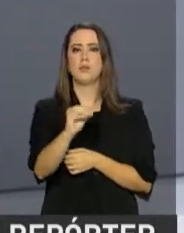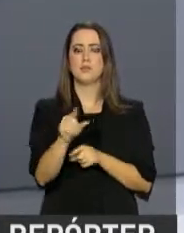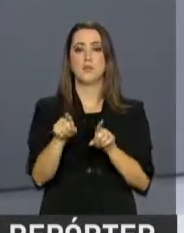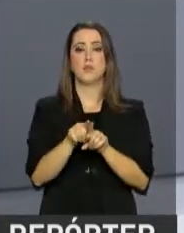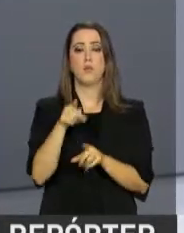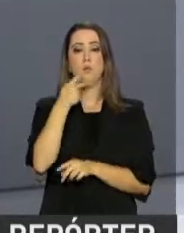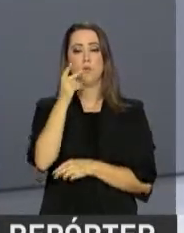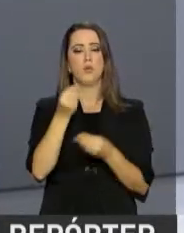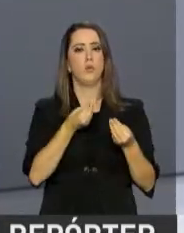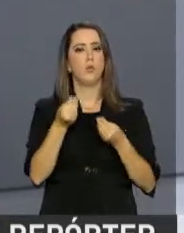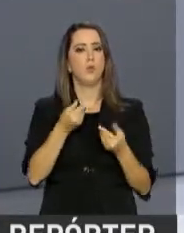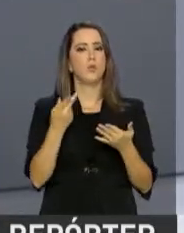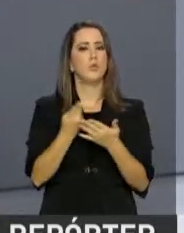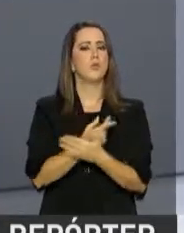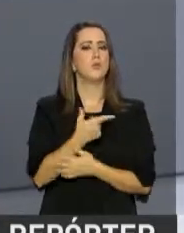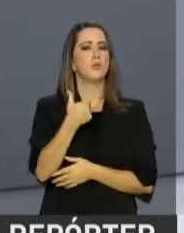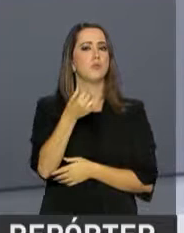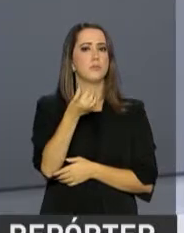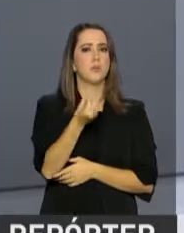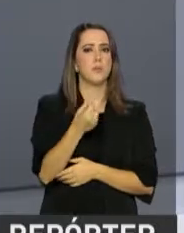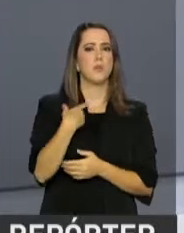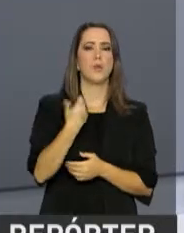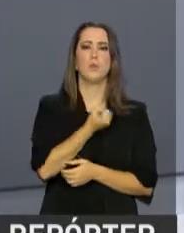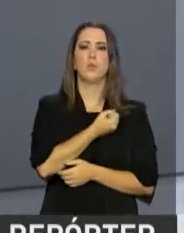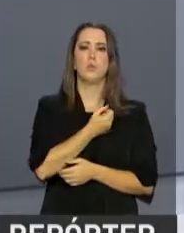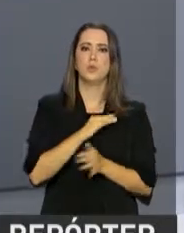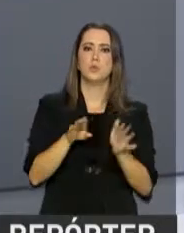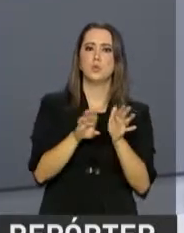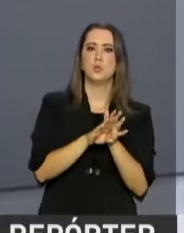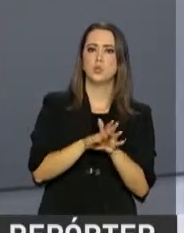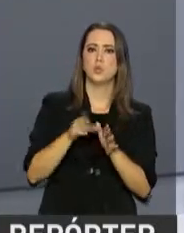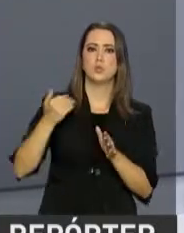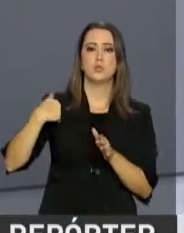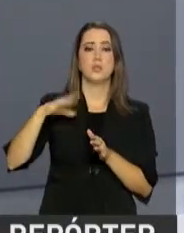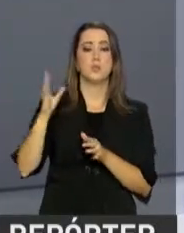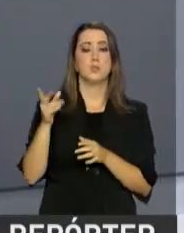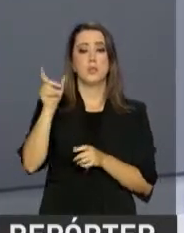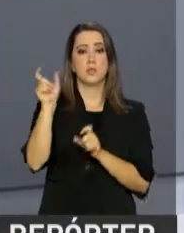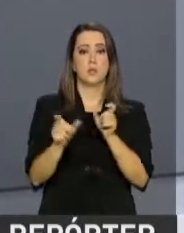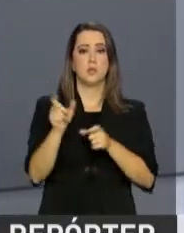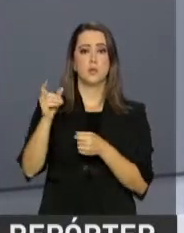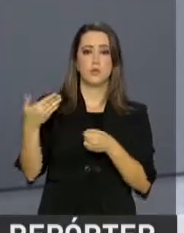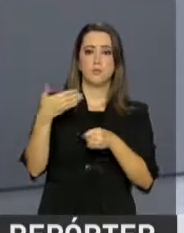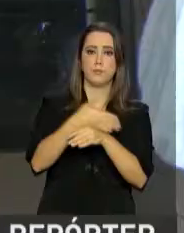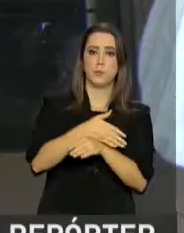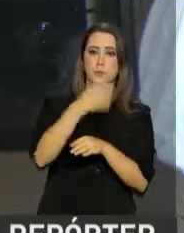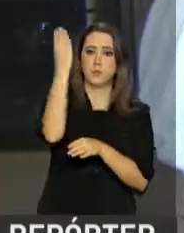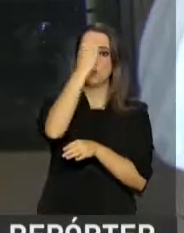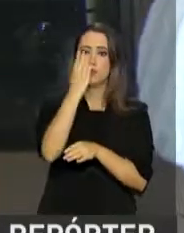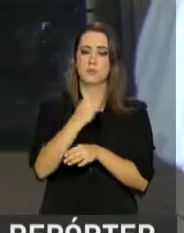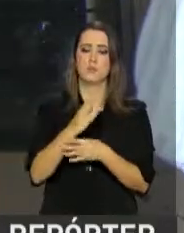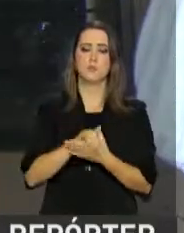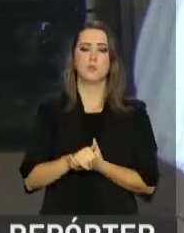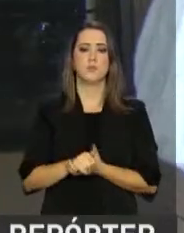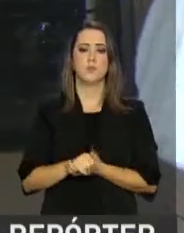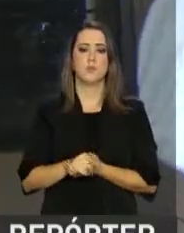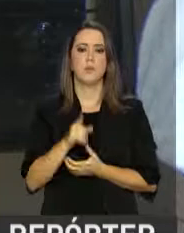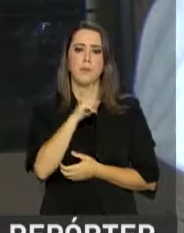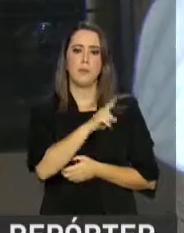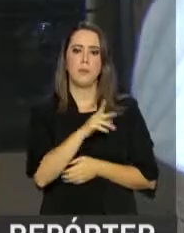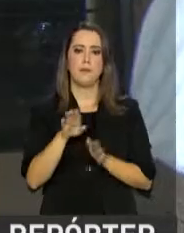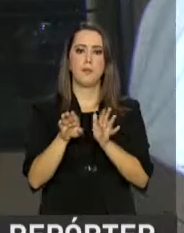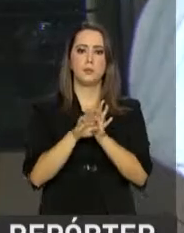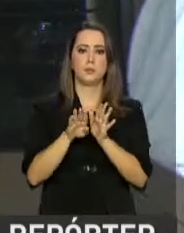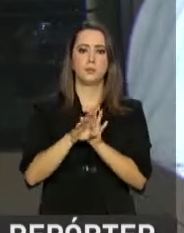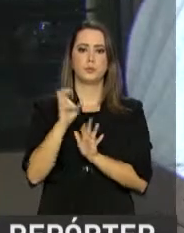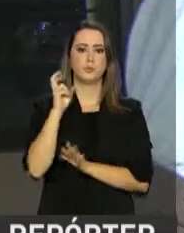em 2016. O documento traz dados sobre chegada de mais imigrantes no Brasil. Diego chegou no